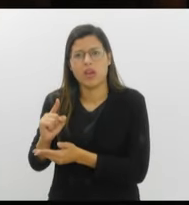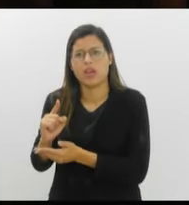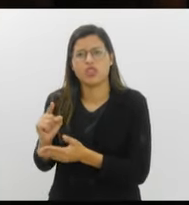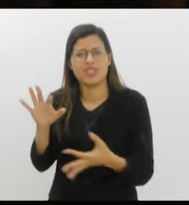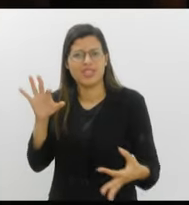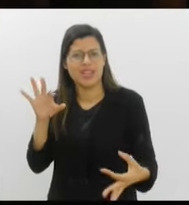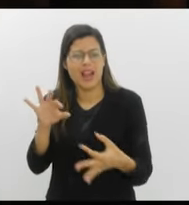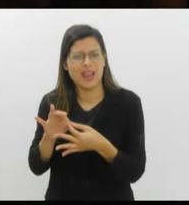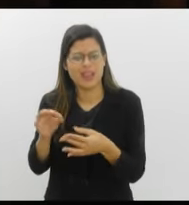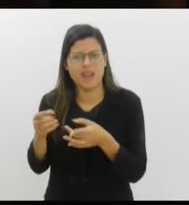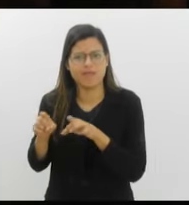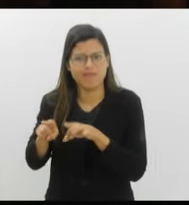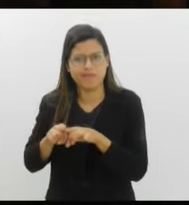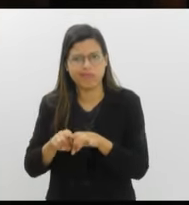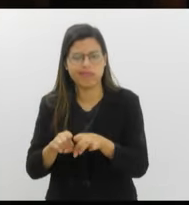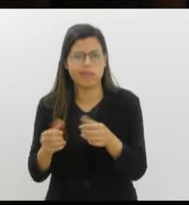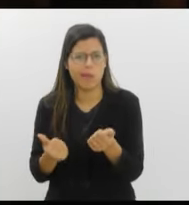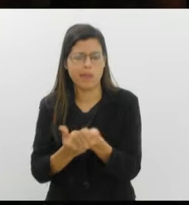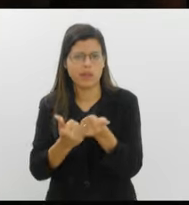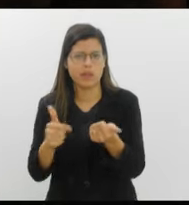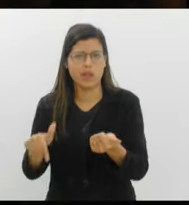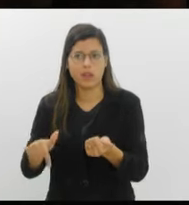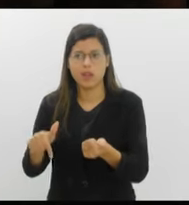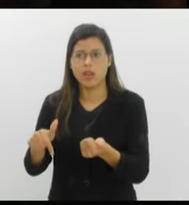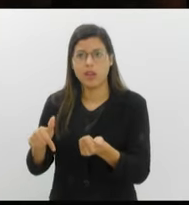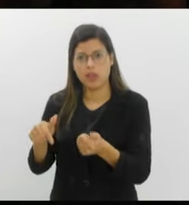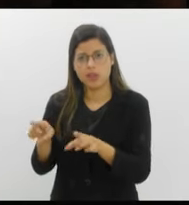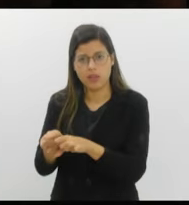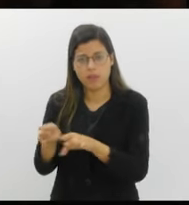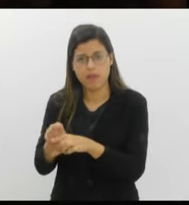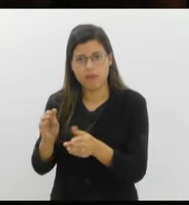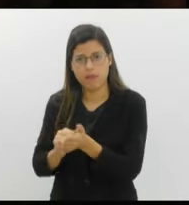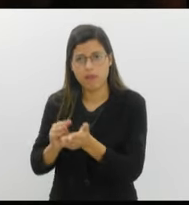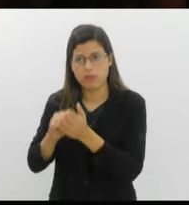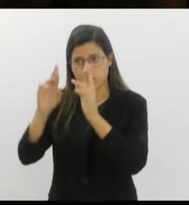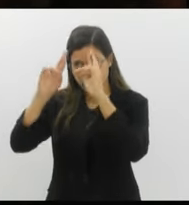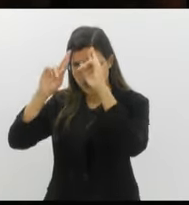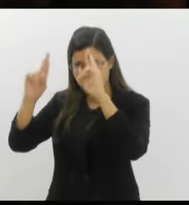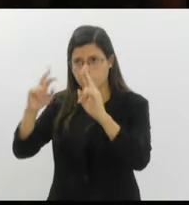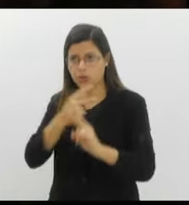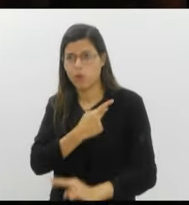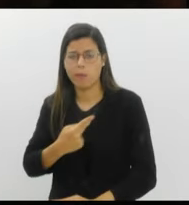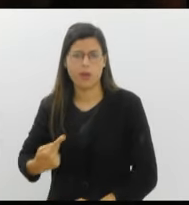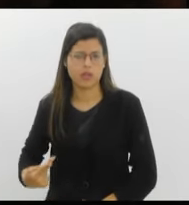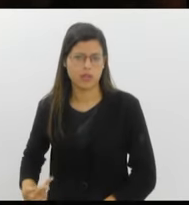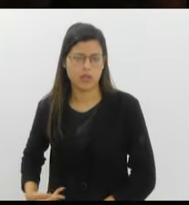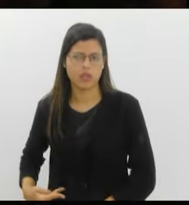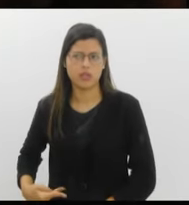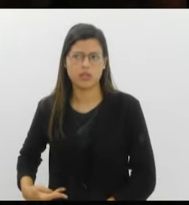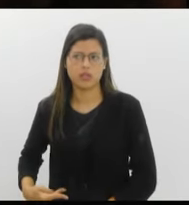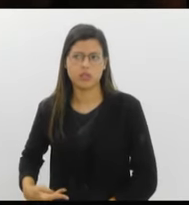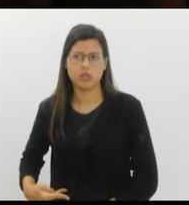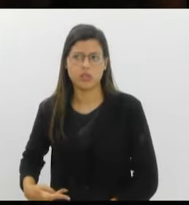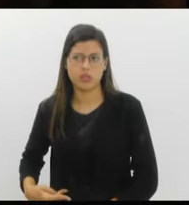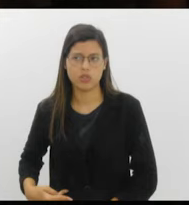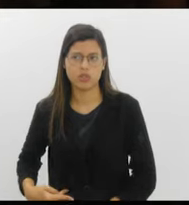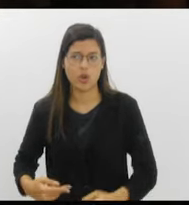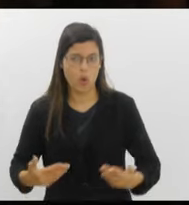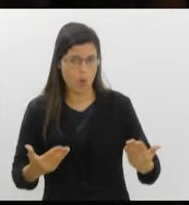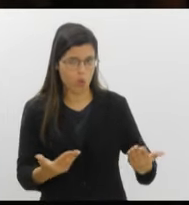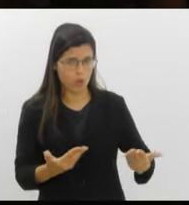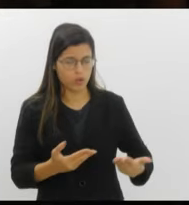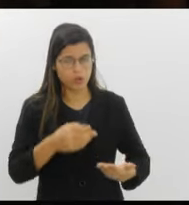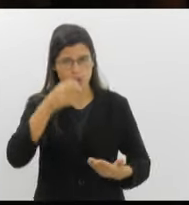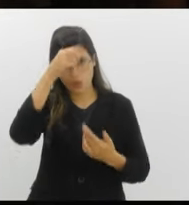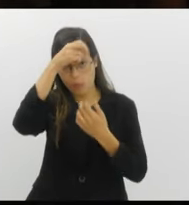aliados, aquele que desrespeita o próprio presidente da República. Tudo que o atual prefeito diz estar